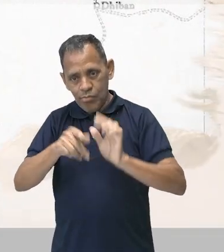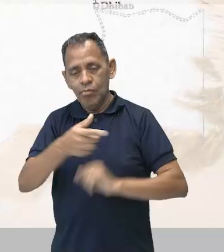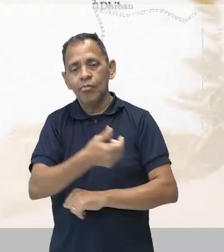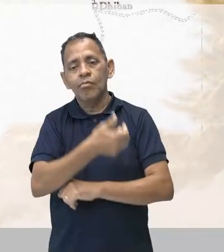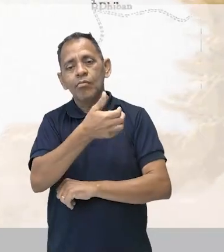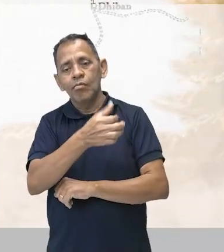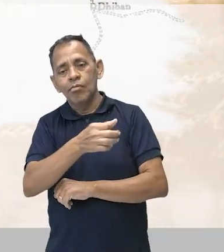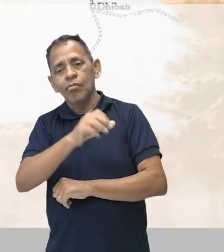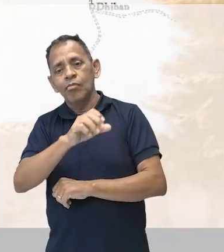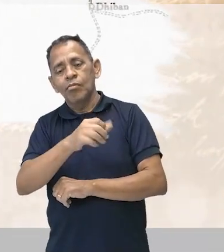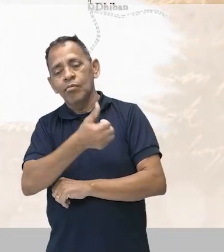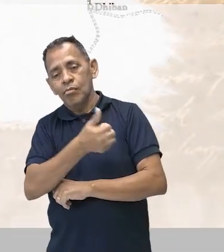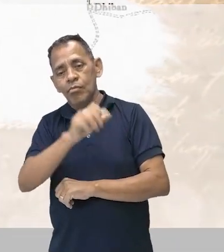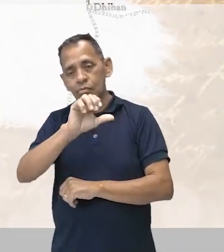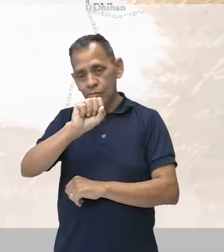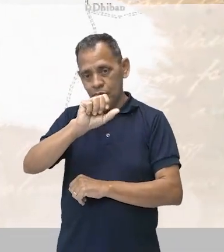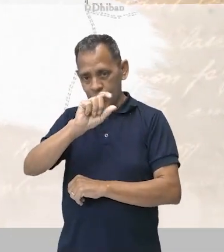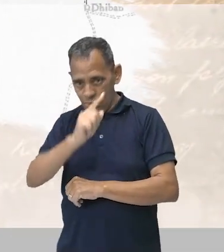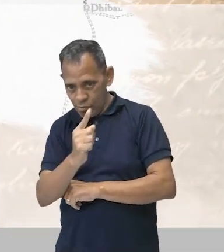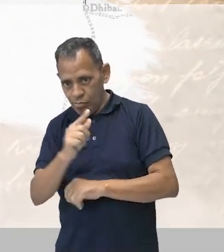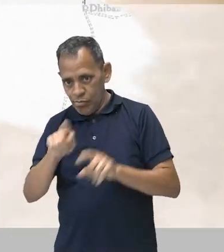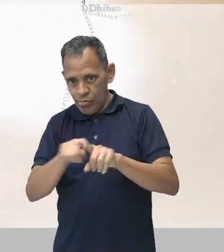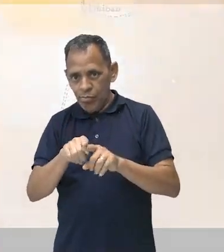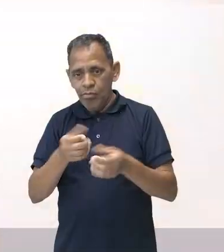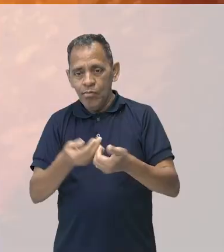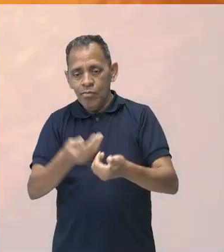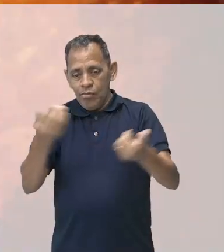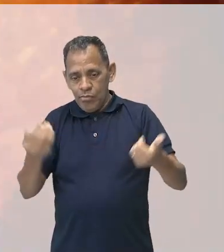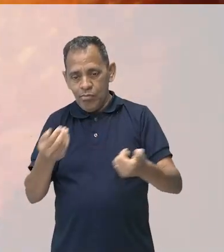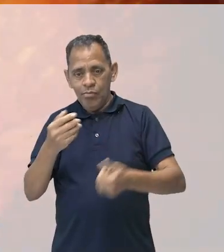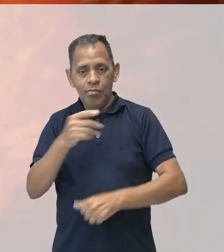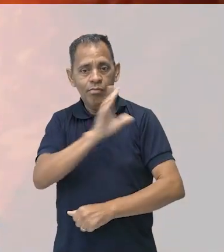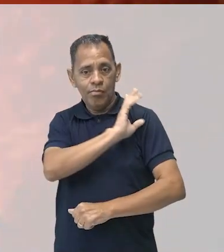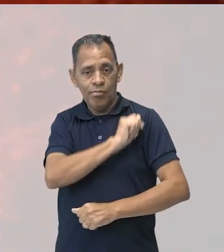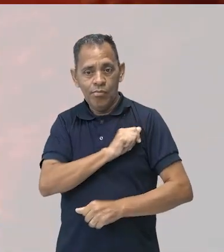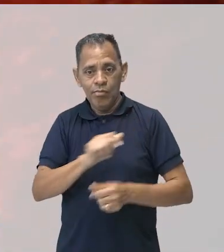1948, que definiu a divisão da Palestina da seguinte maneira: